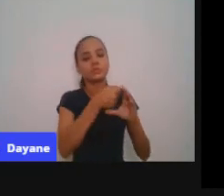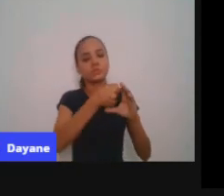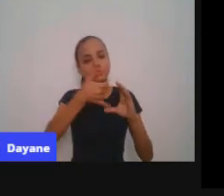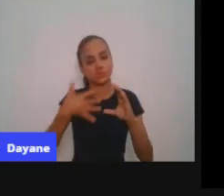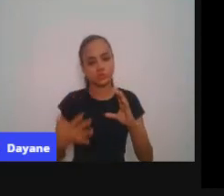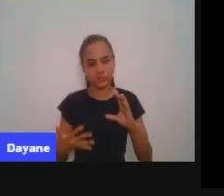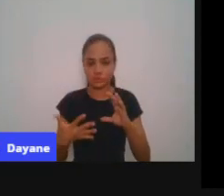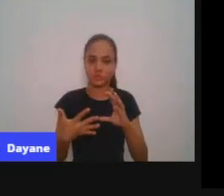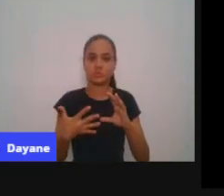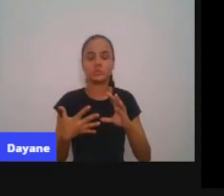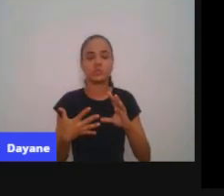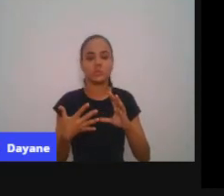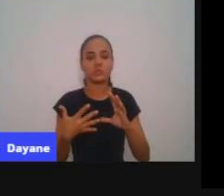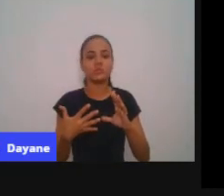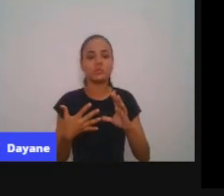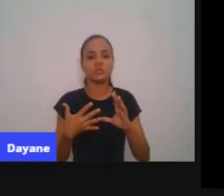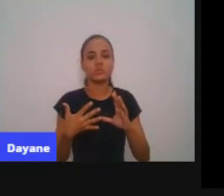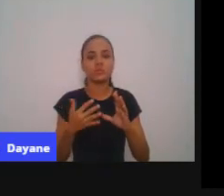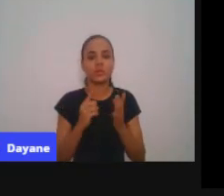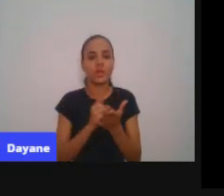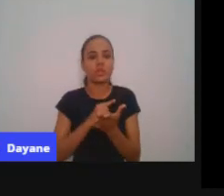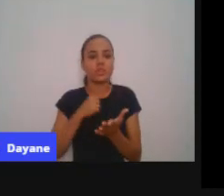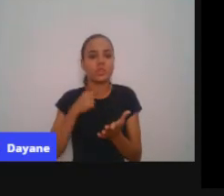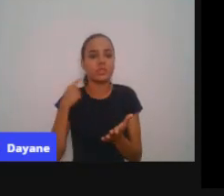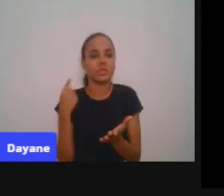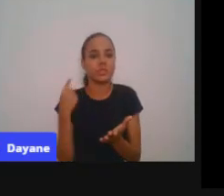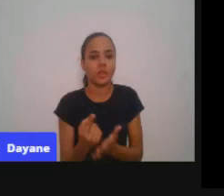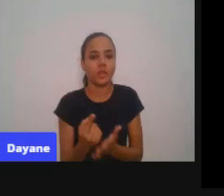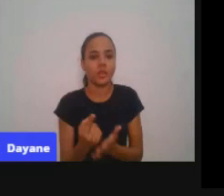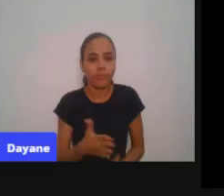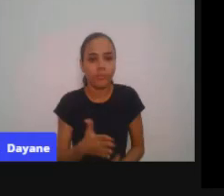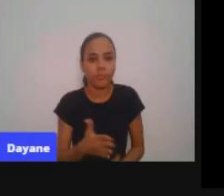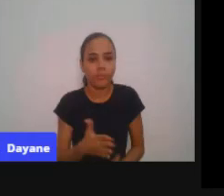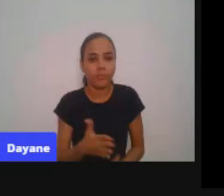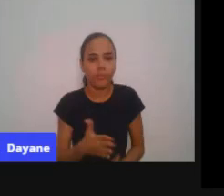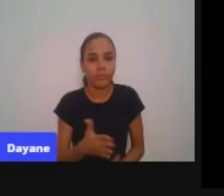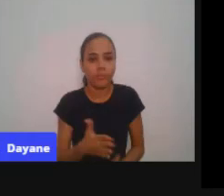gente vê então vivendo momentos de transformações.